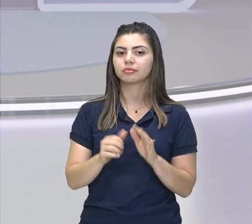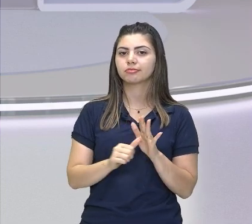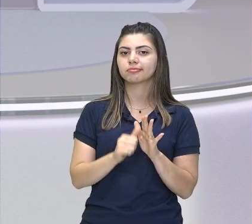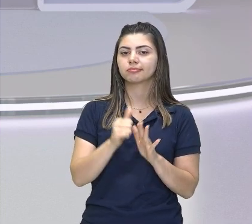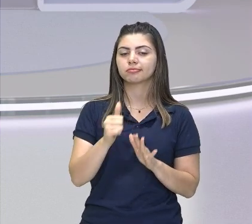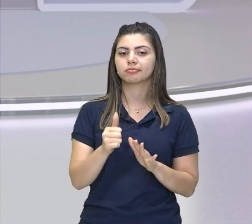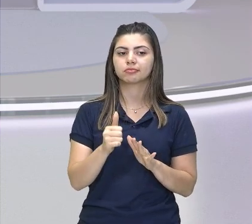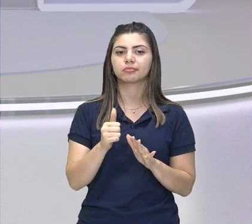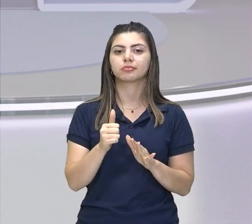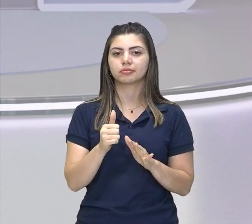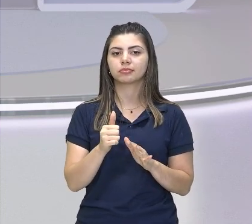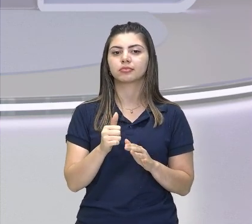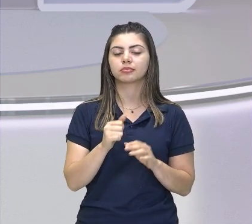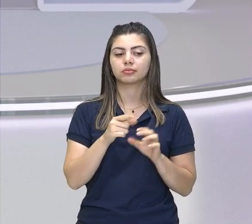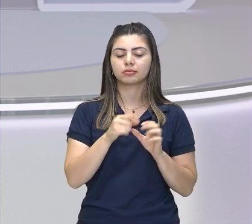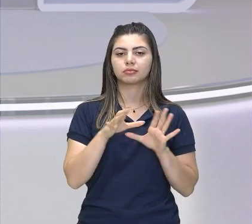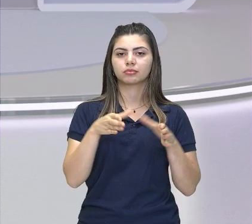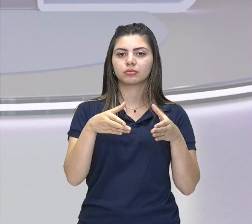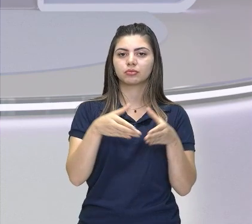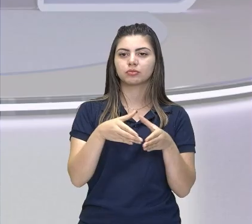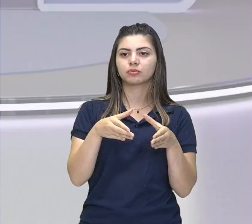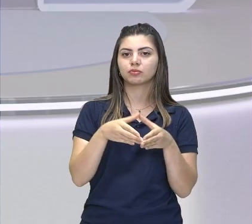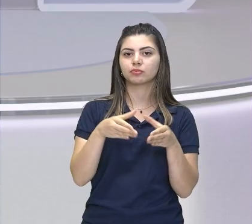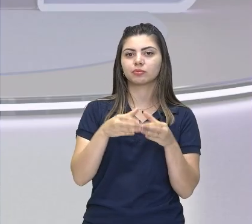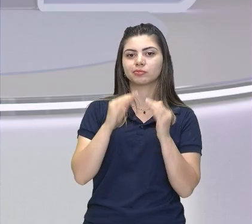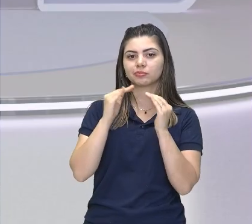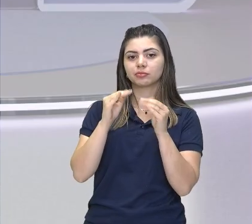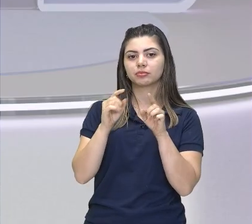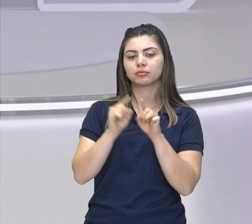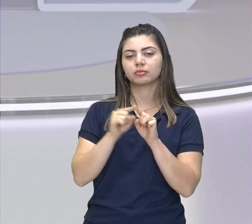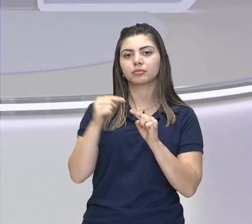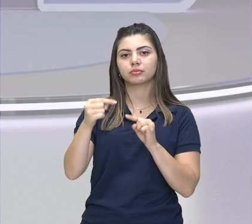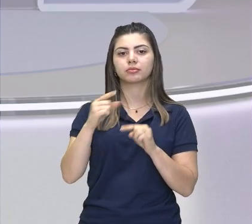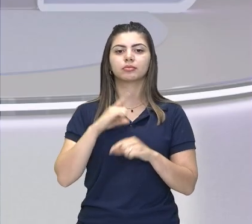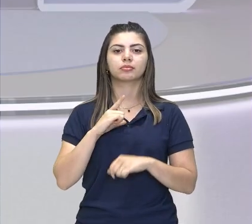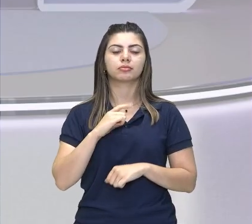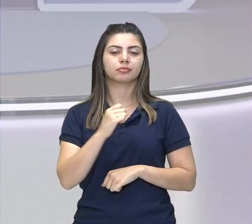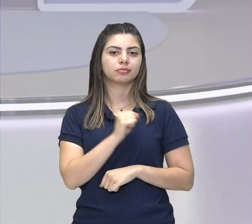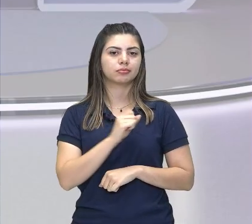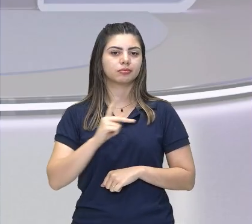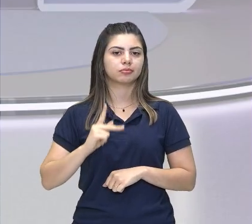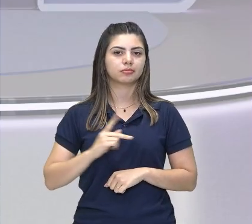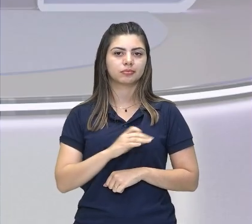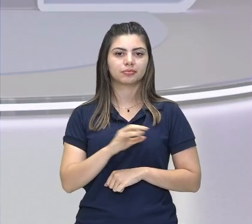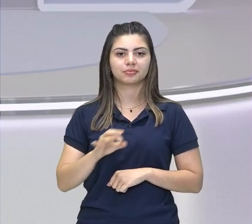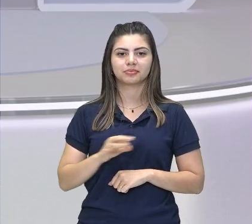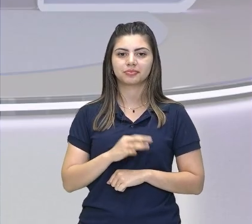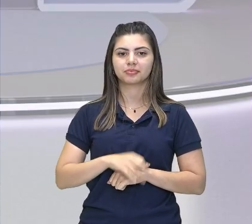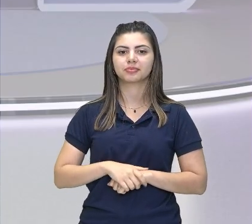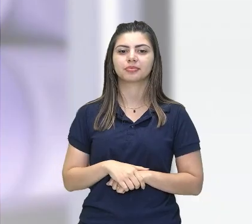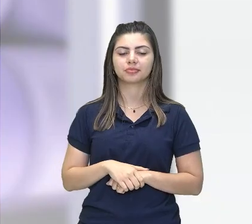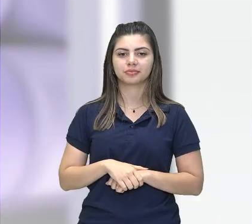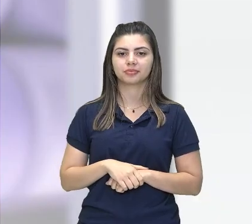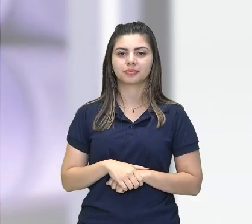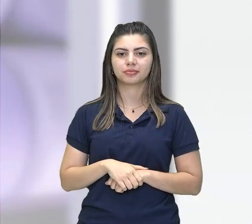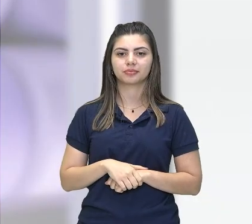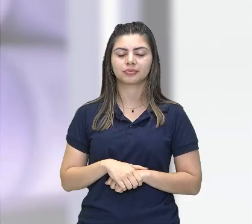com Jesus e depois a continuidade com os apóstolos, os primeiros apóstolos, ok?